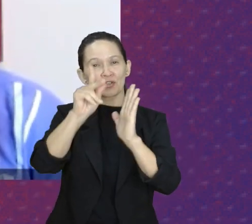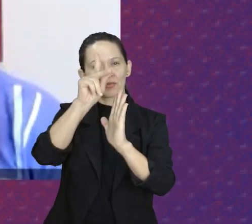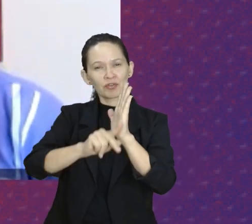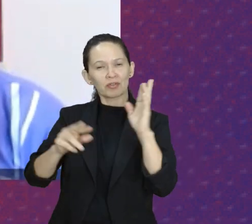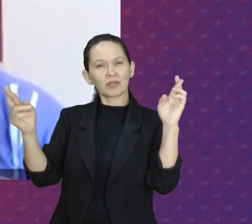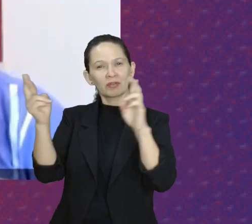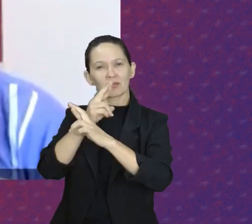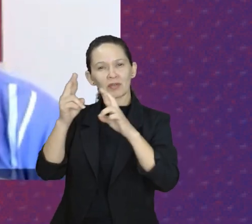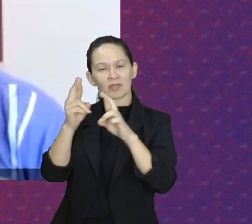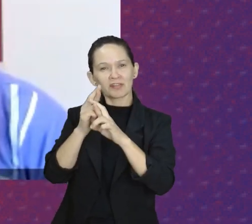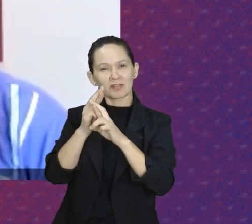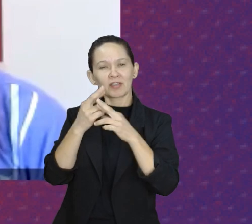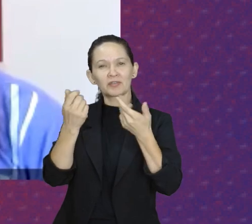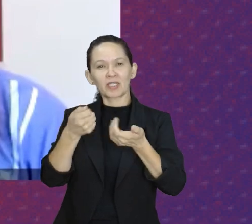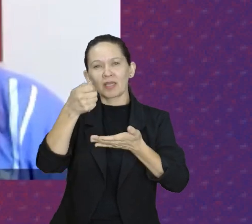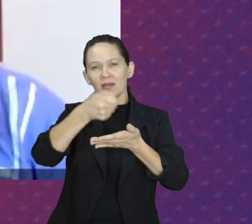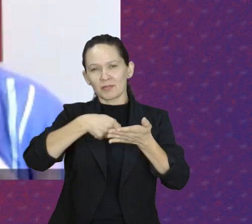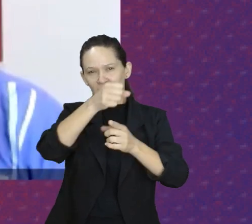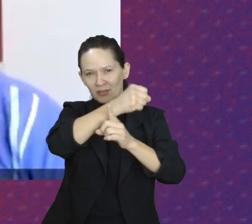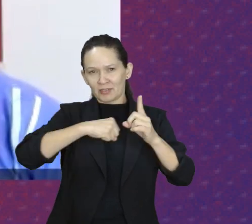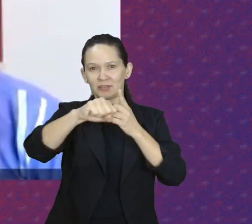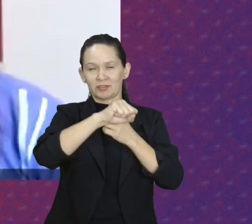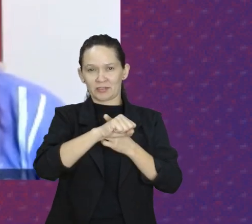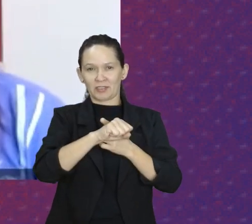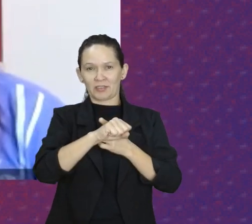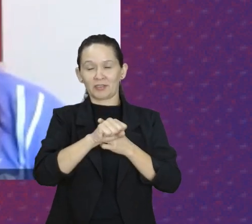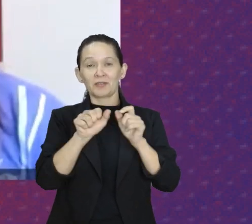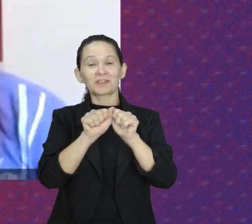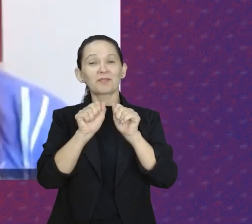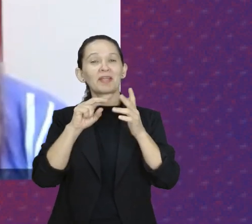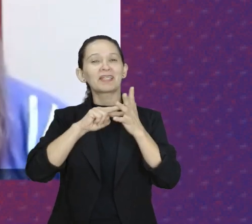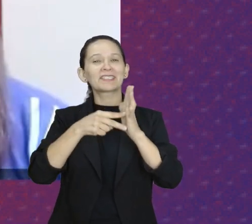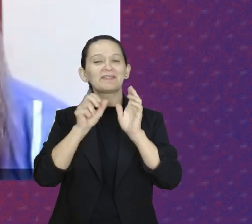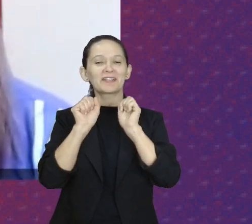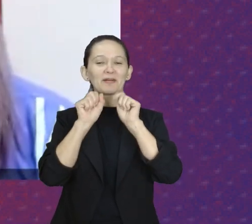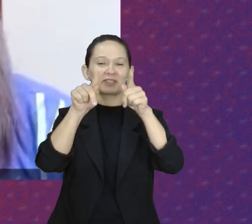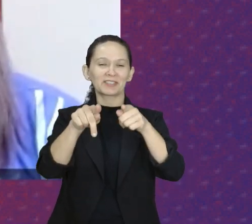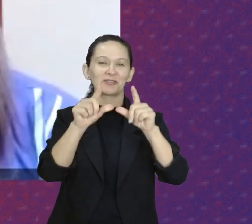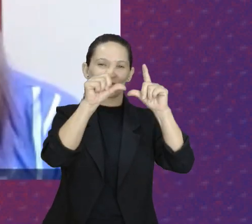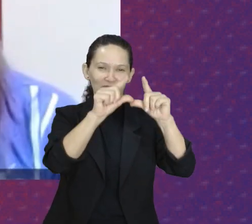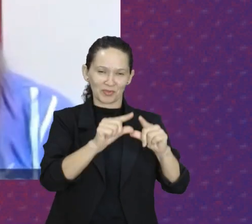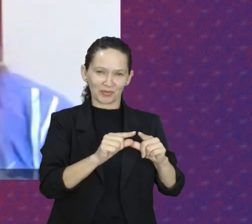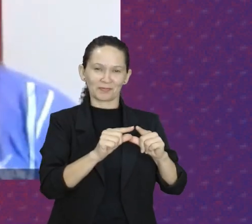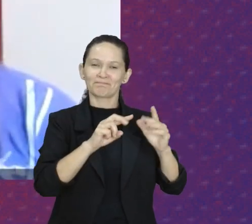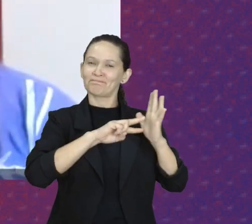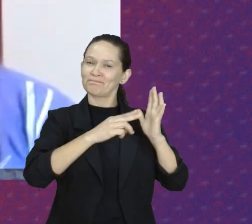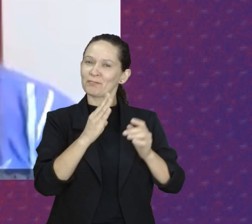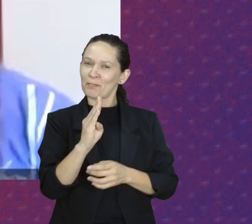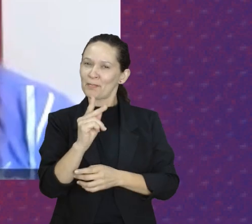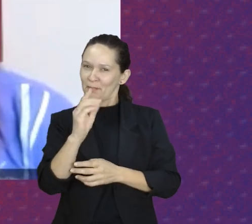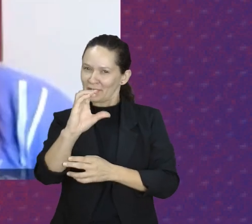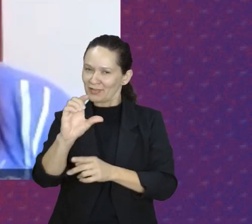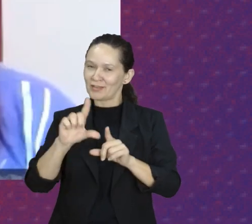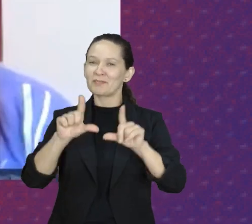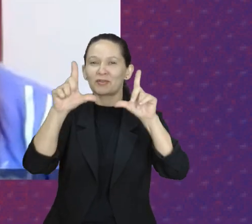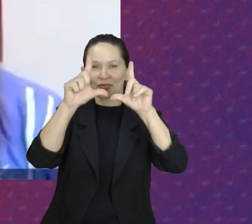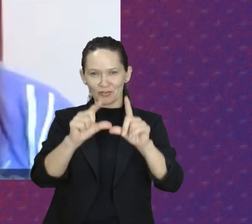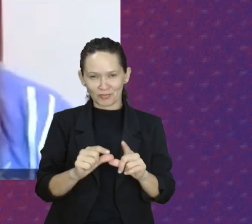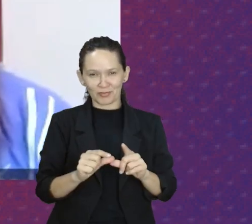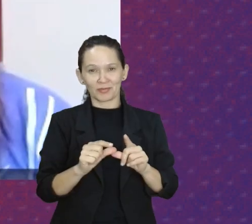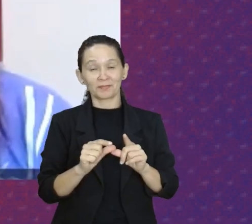relacionados com a previdência social. Isso tem a ver com a aposentadoria, tem a ver com o BPC, né, tem a ver